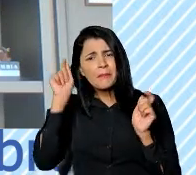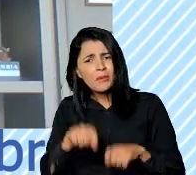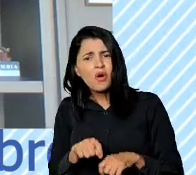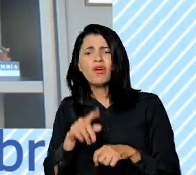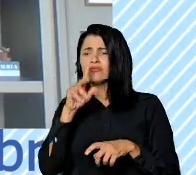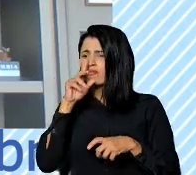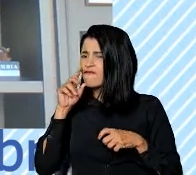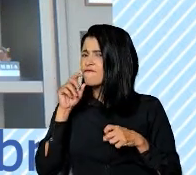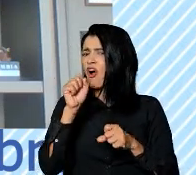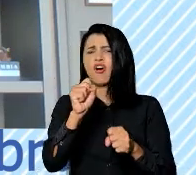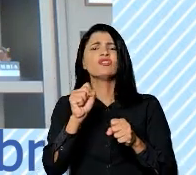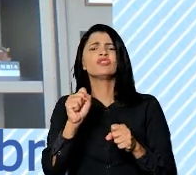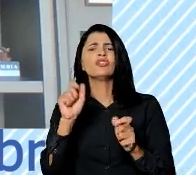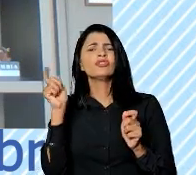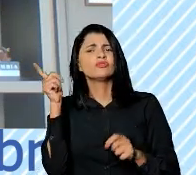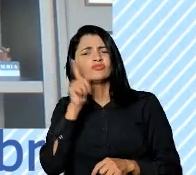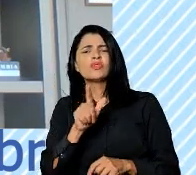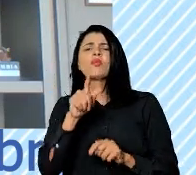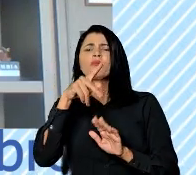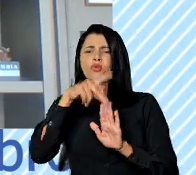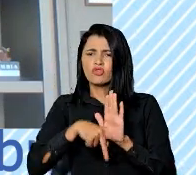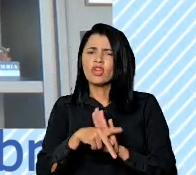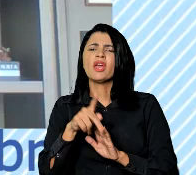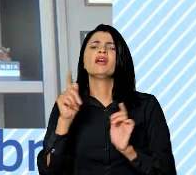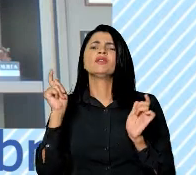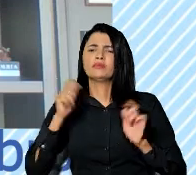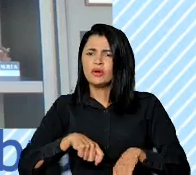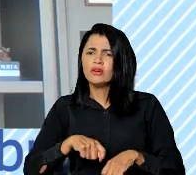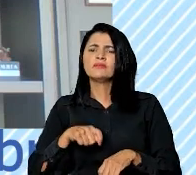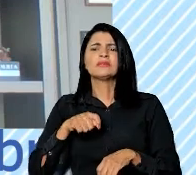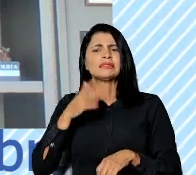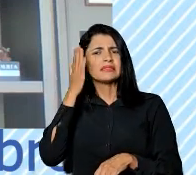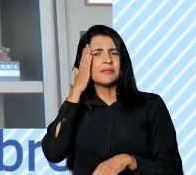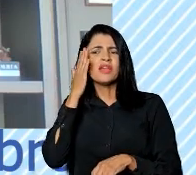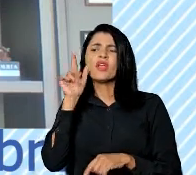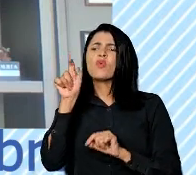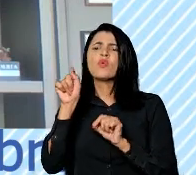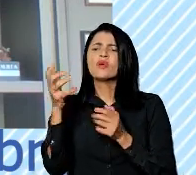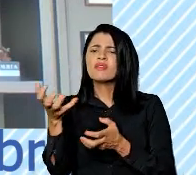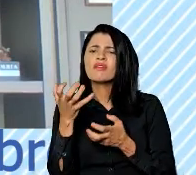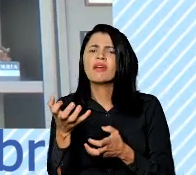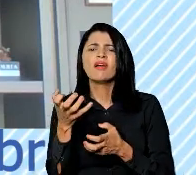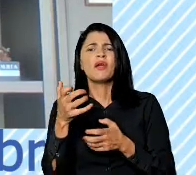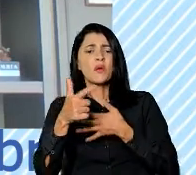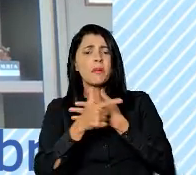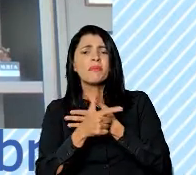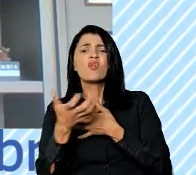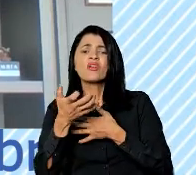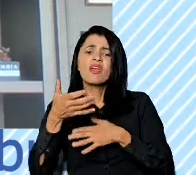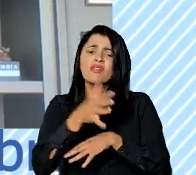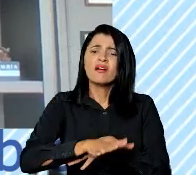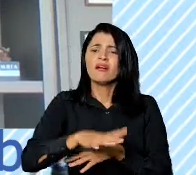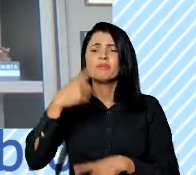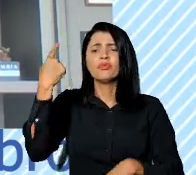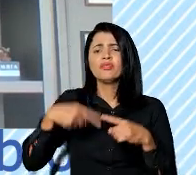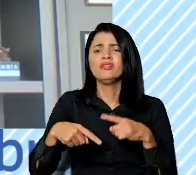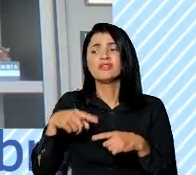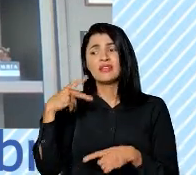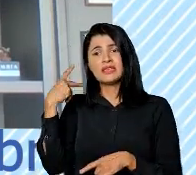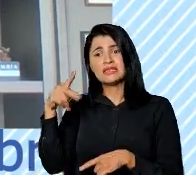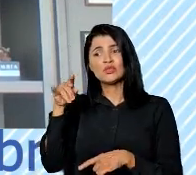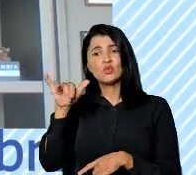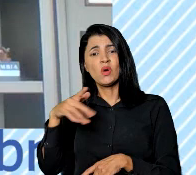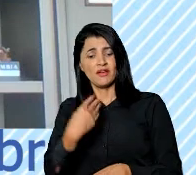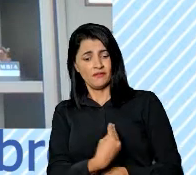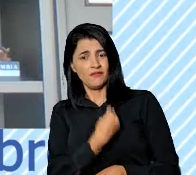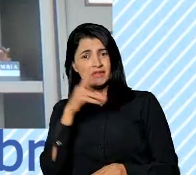fortes, possam chegar com projetos, possam saber o que querem e qual papel querem cumprir na política, quando sua vida e sua